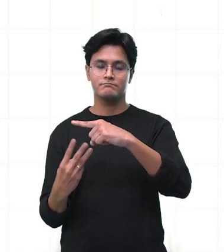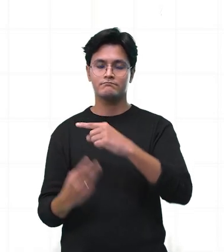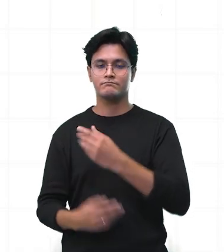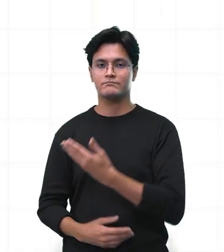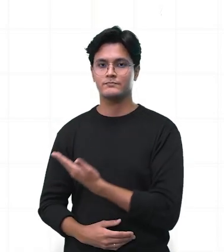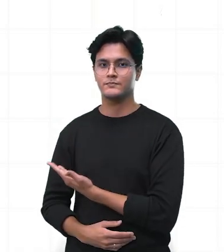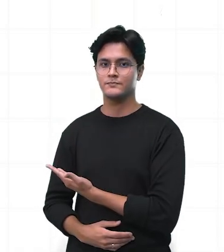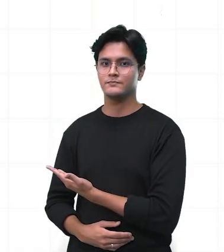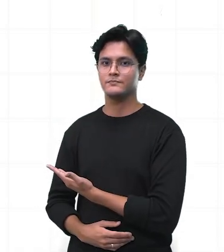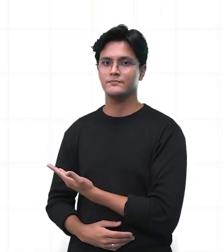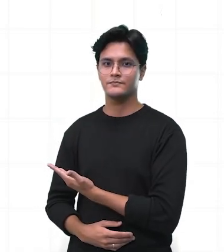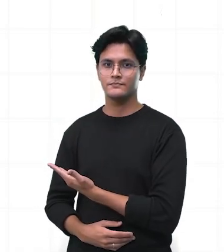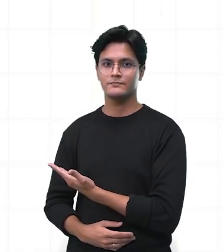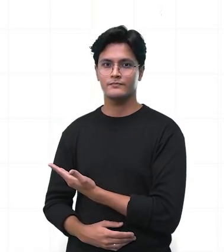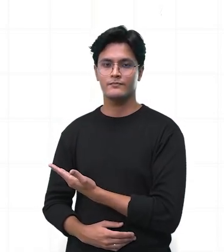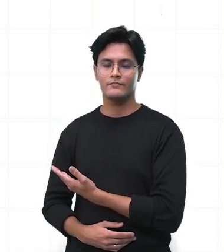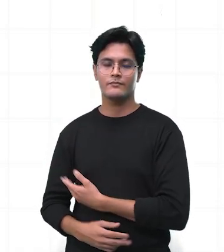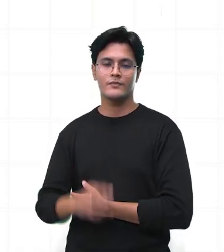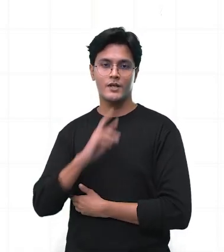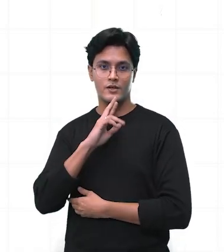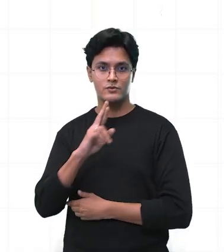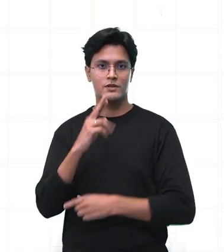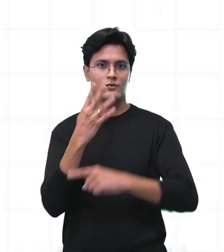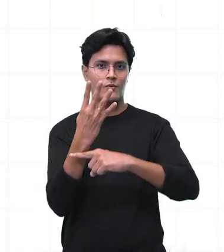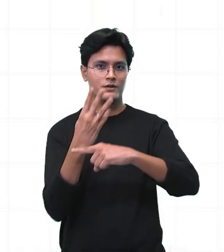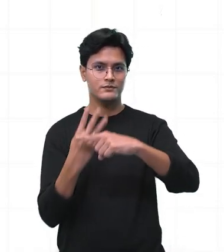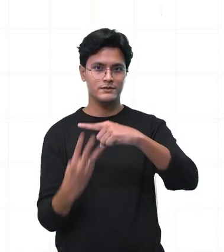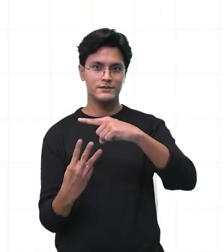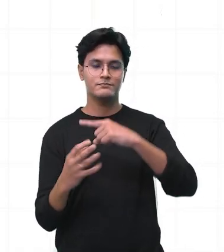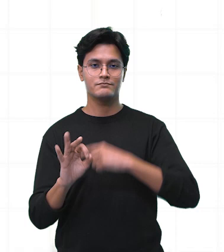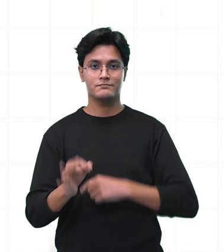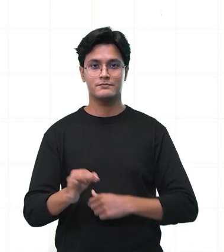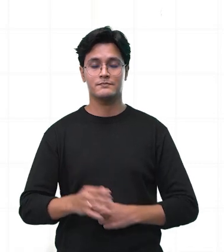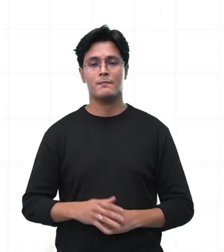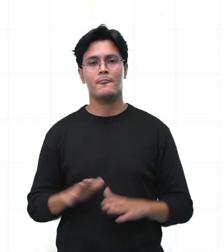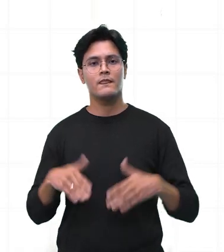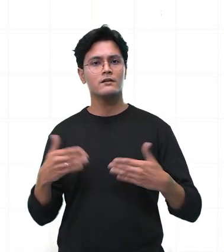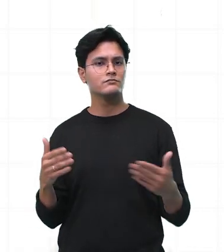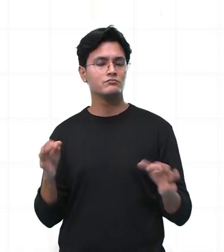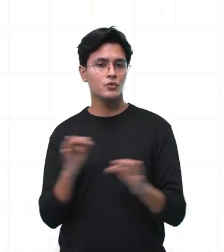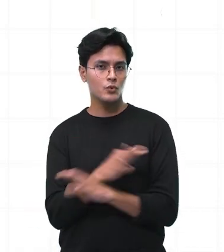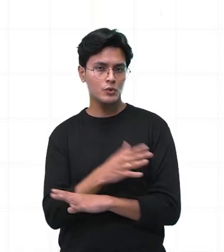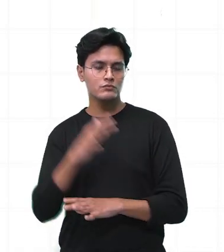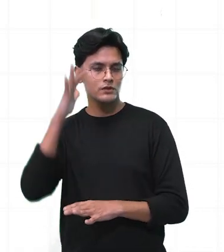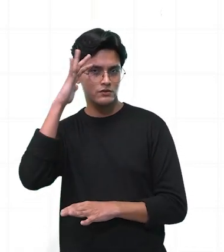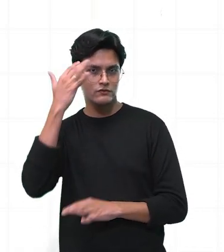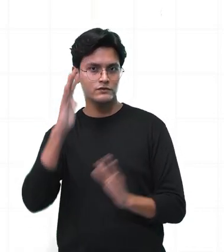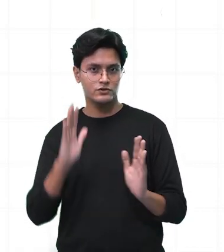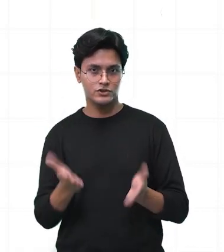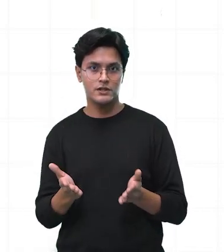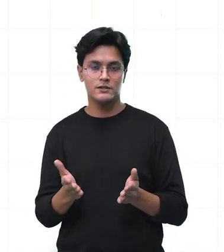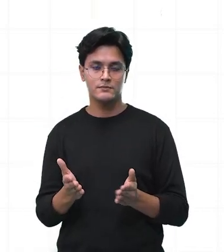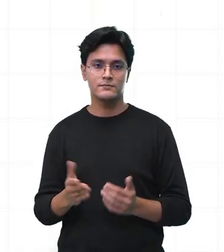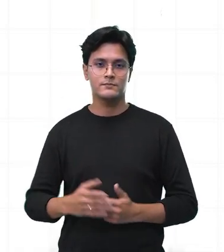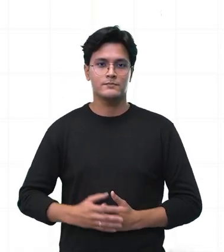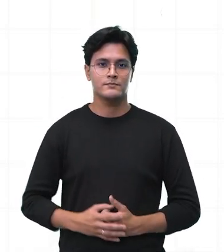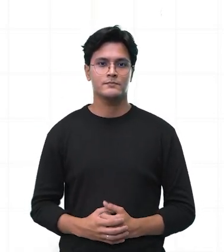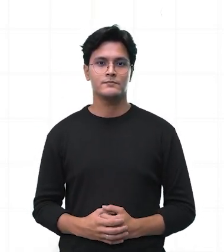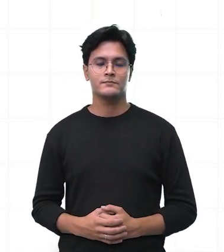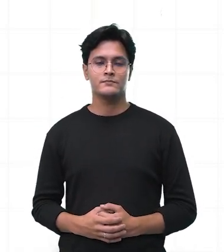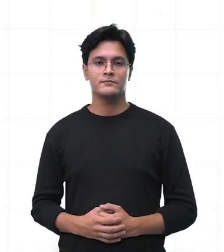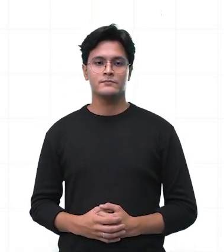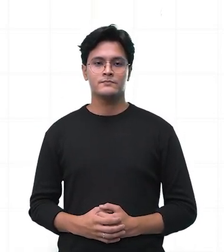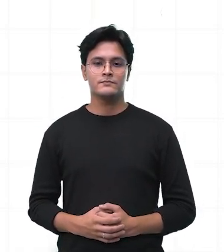então, ao resultado de 4/3, certo? Então, pronto aí, ó, resolvido esse problema, tá